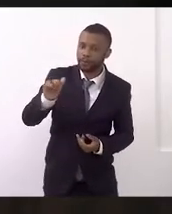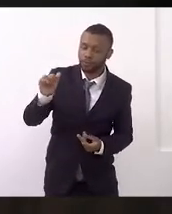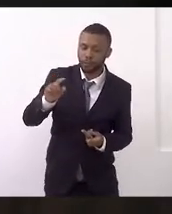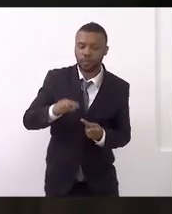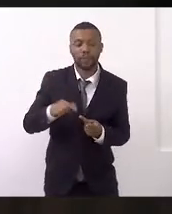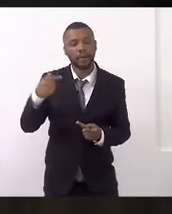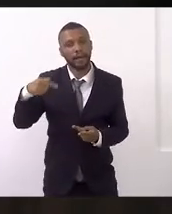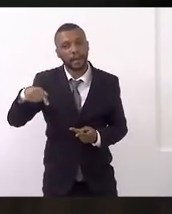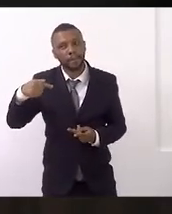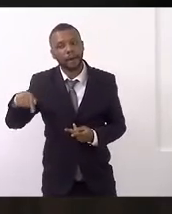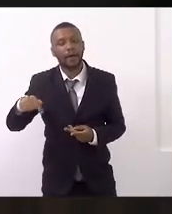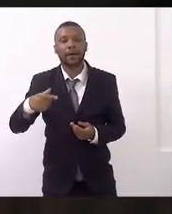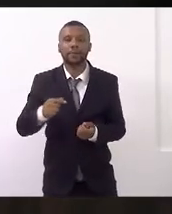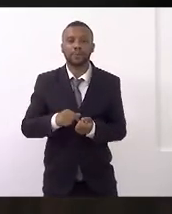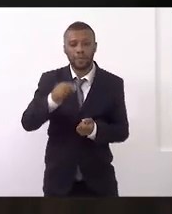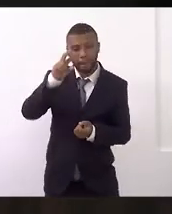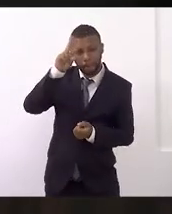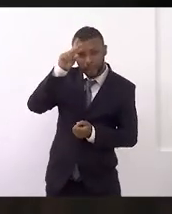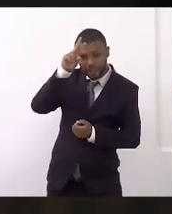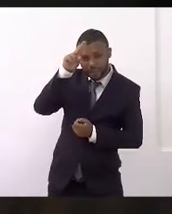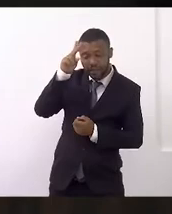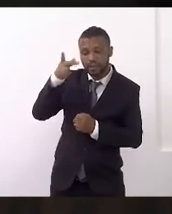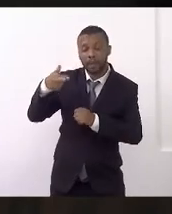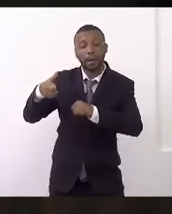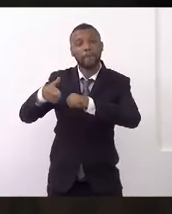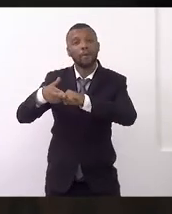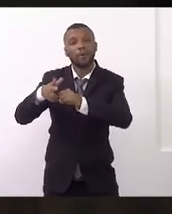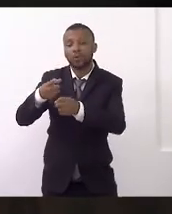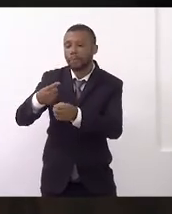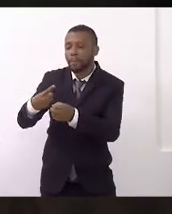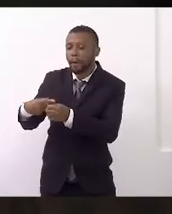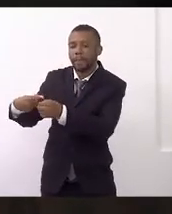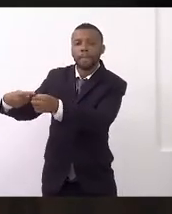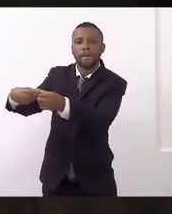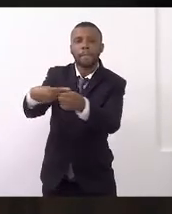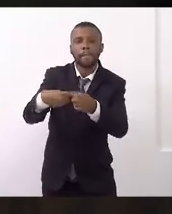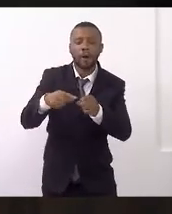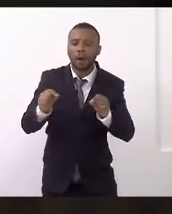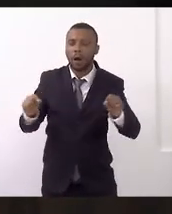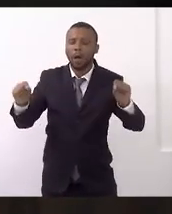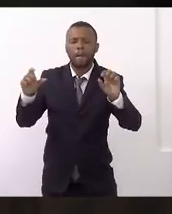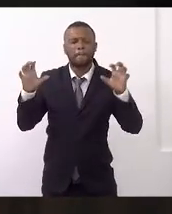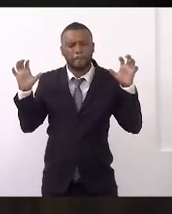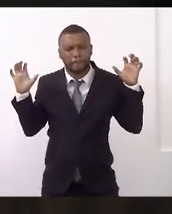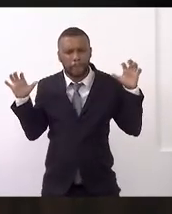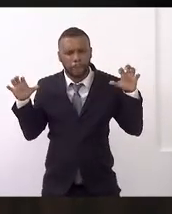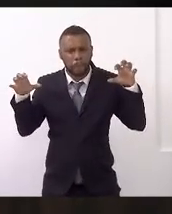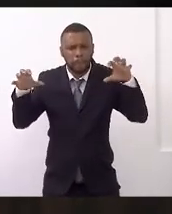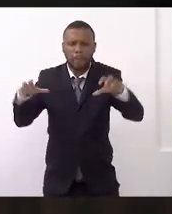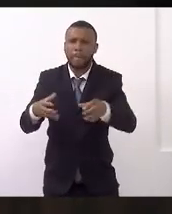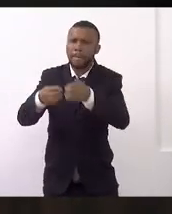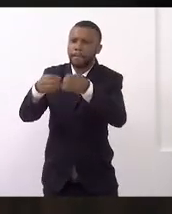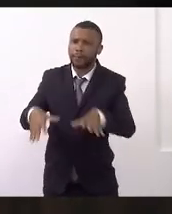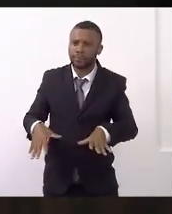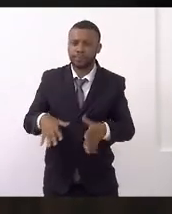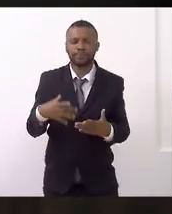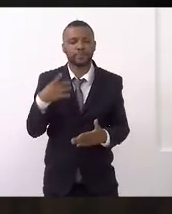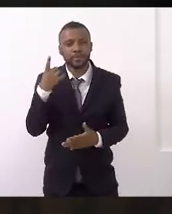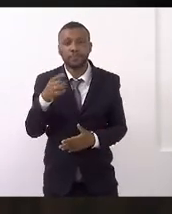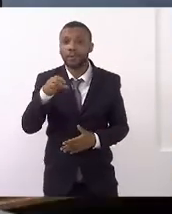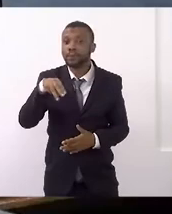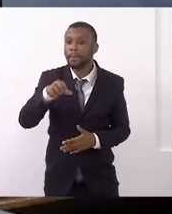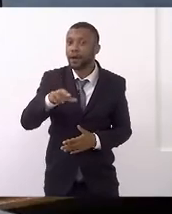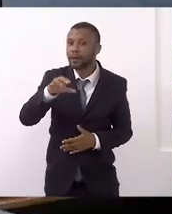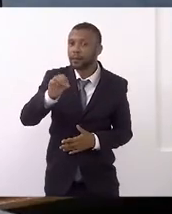Belfor Roxo, todos os municípios atingidos fortemente pelas chuvas. Deputado Márcio Pacheco.